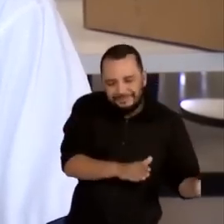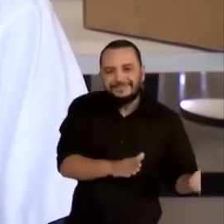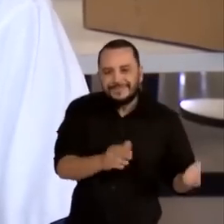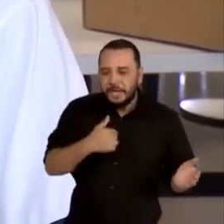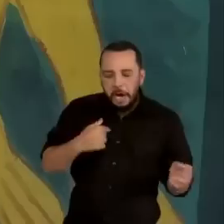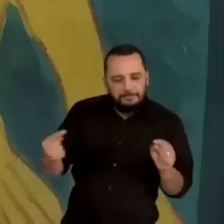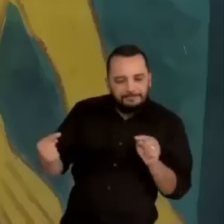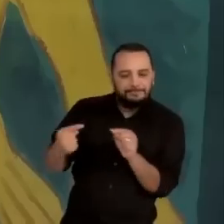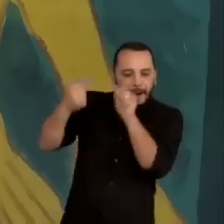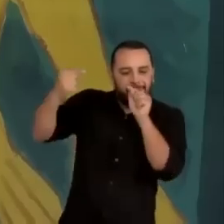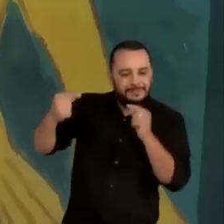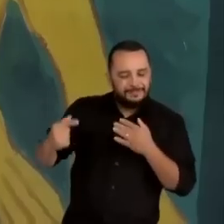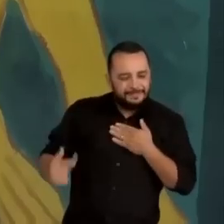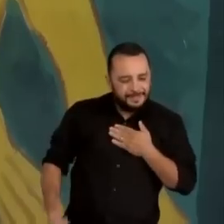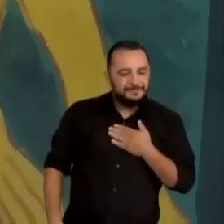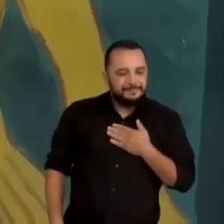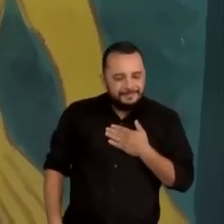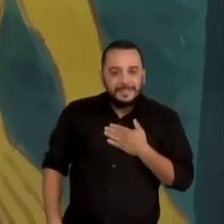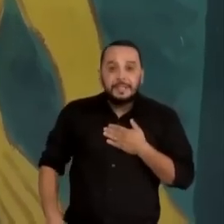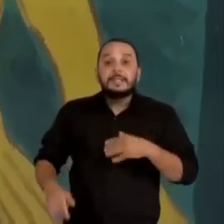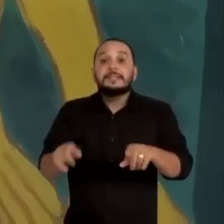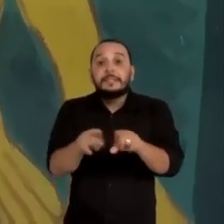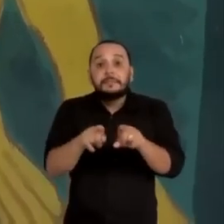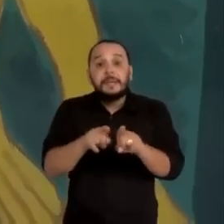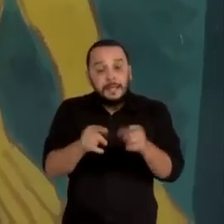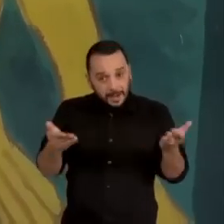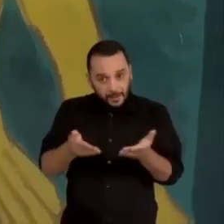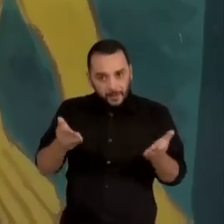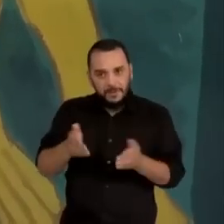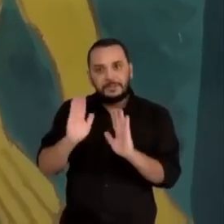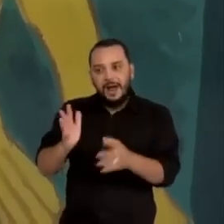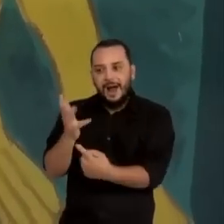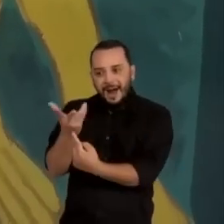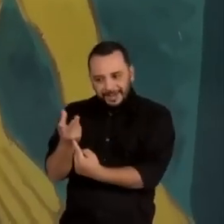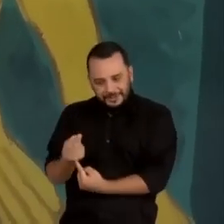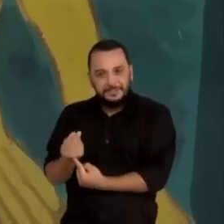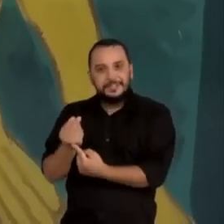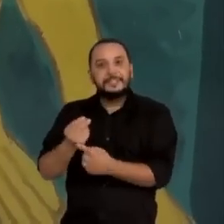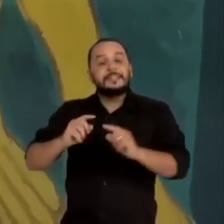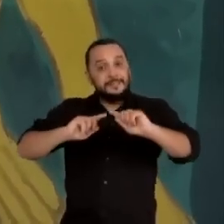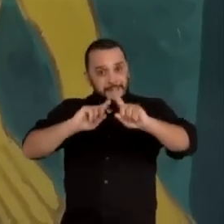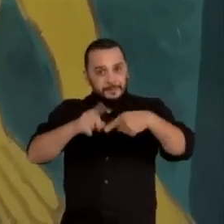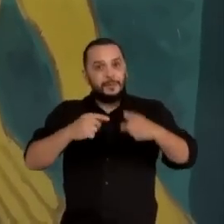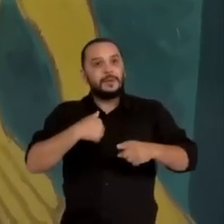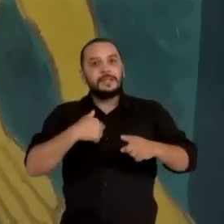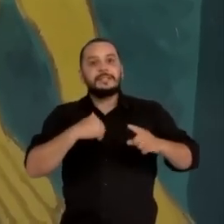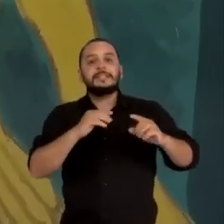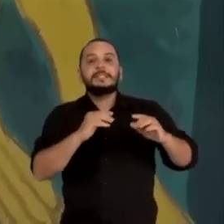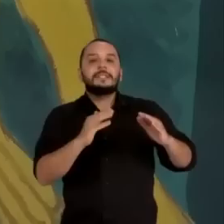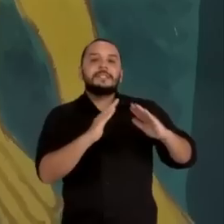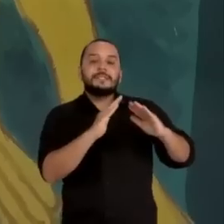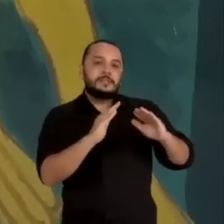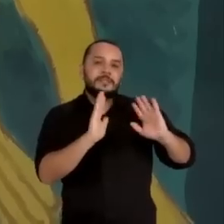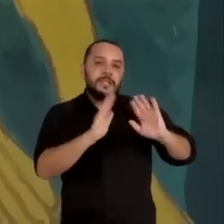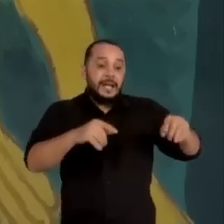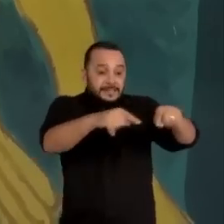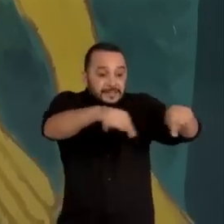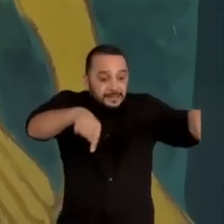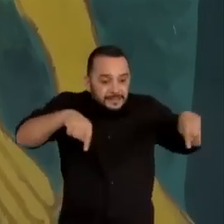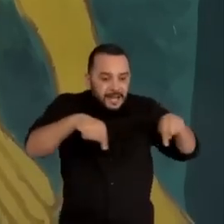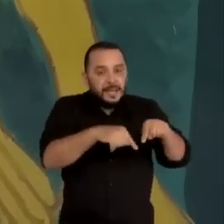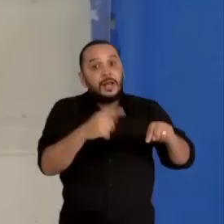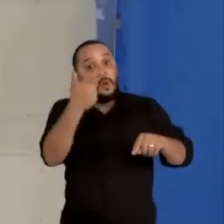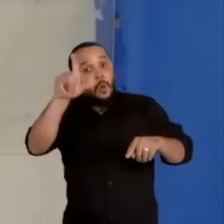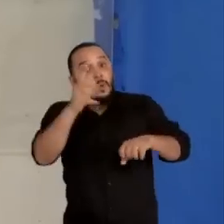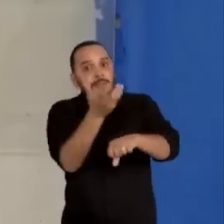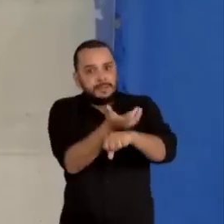identifiquei demais. O próximo passo é levar as obras para dentro da sala de aula em outras disciplinas. Cada porta tem